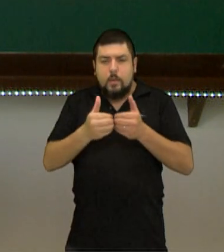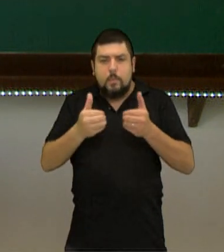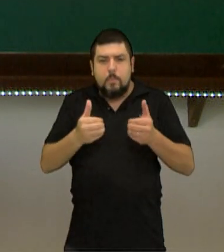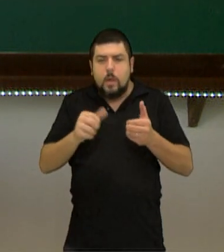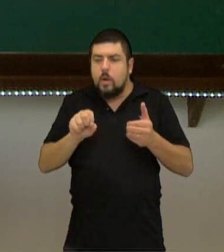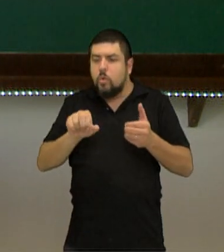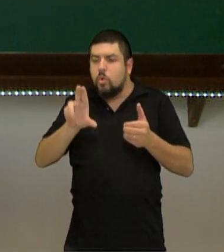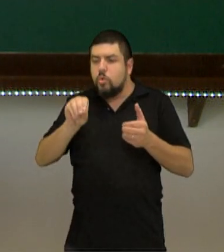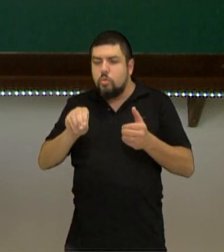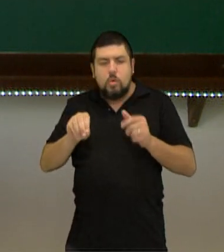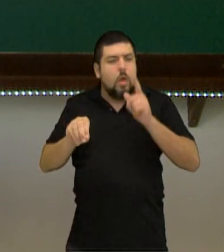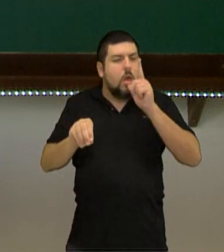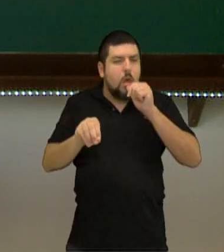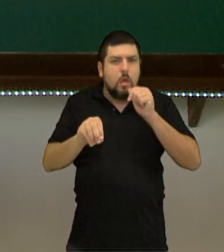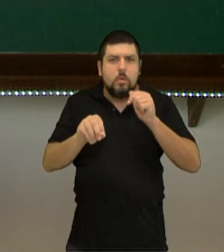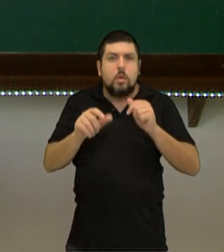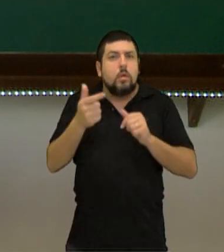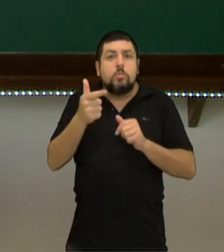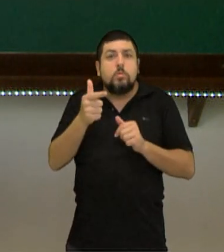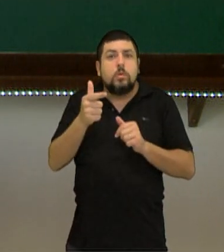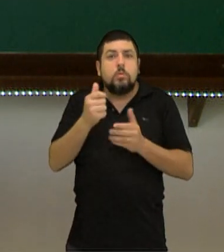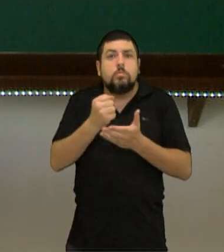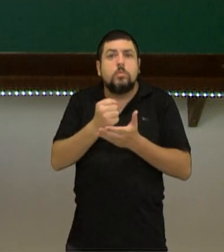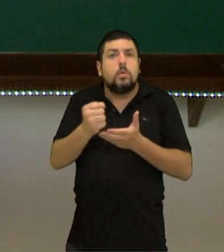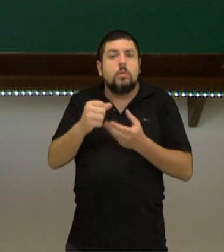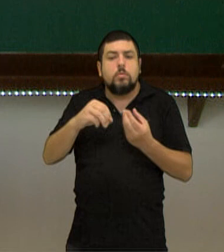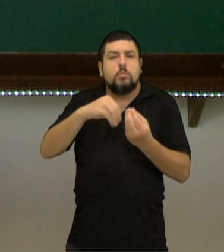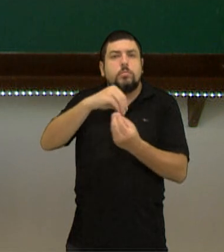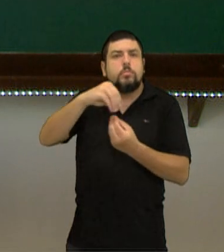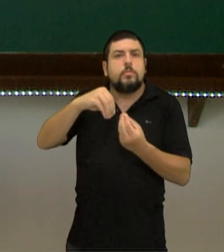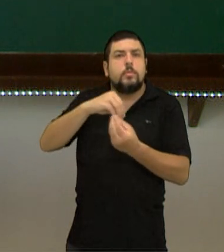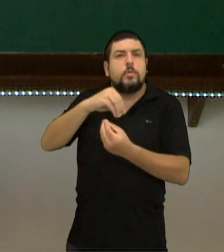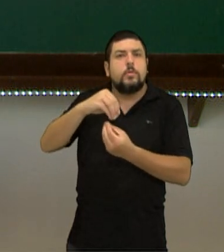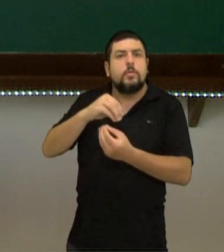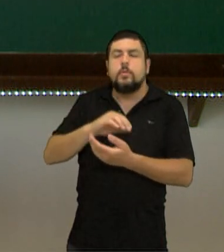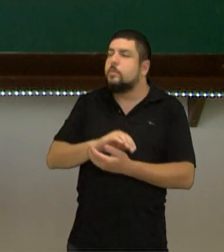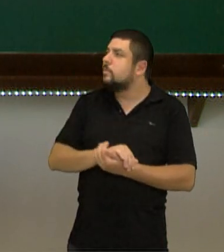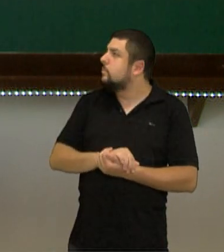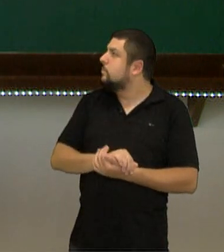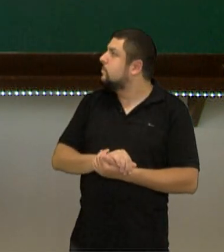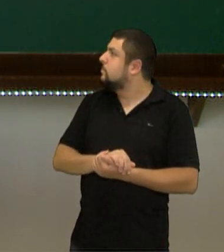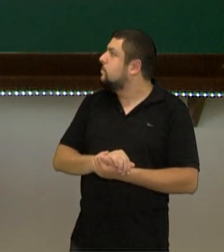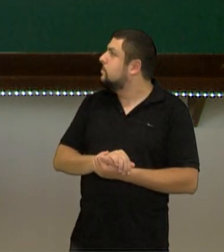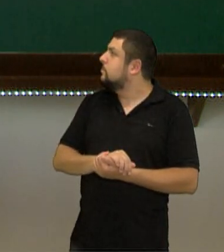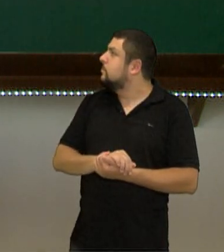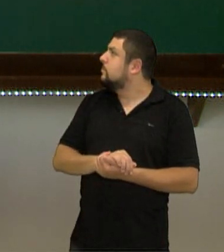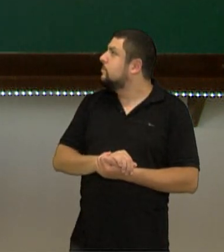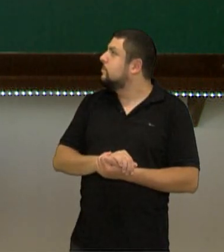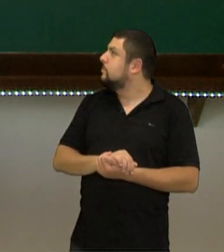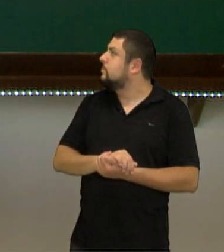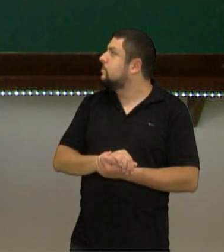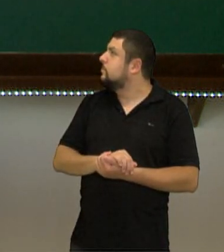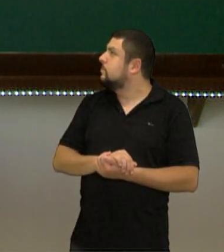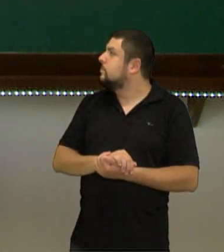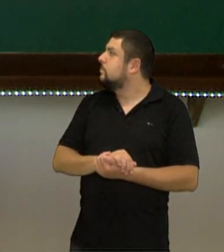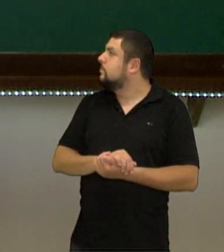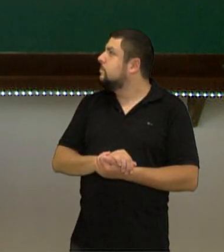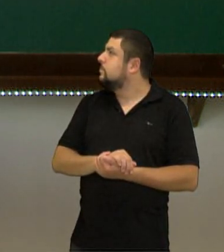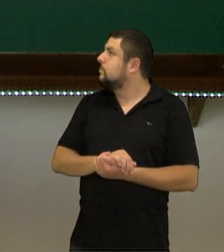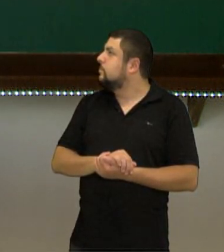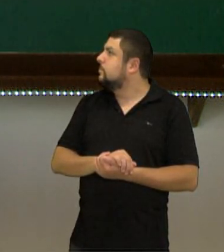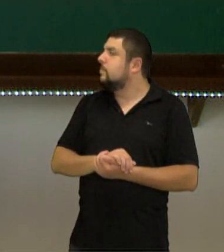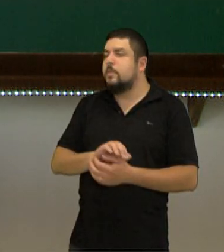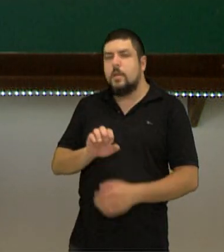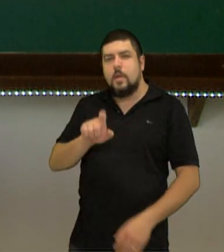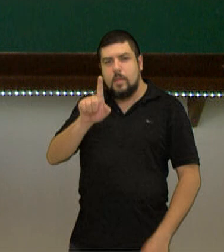e aonde está aquele pozinho. Então, coloriu a água como um todo, nós chamamos isso de uma